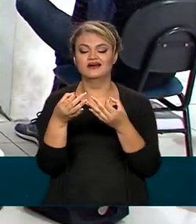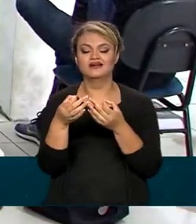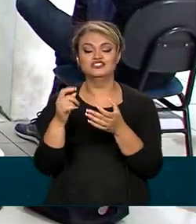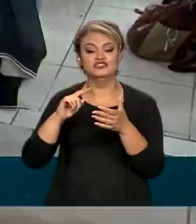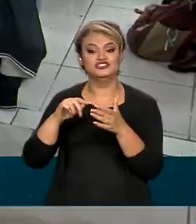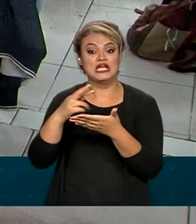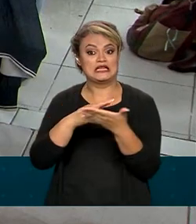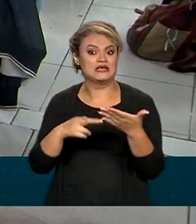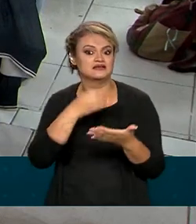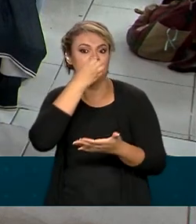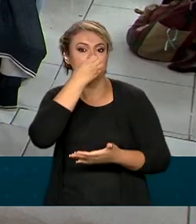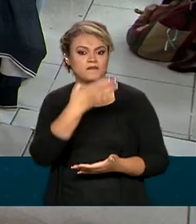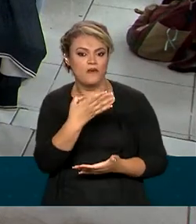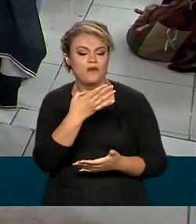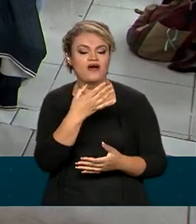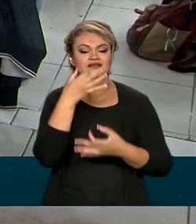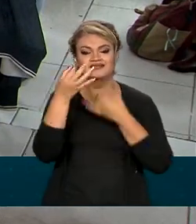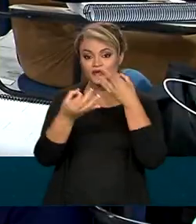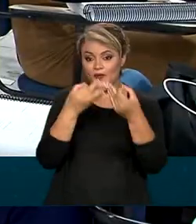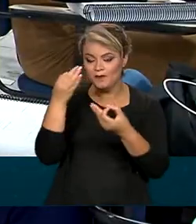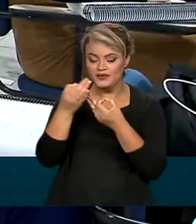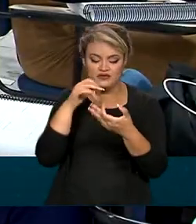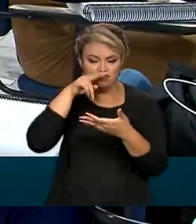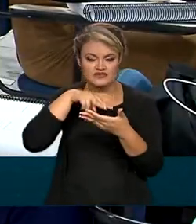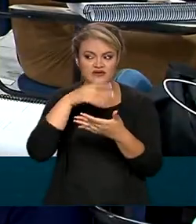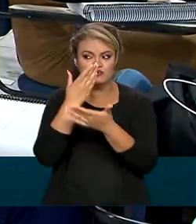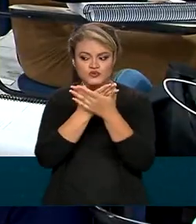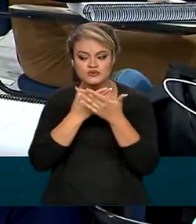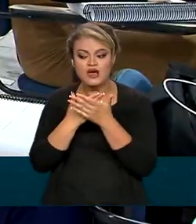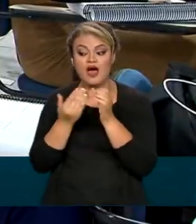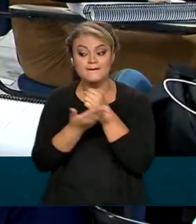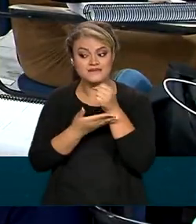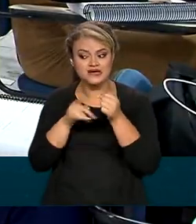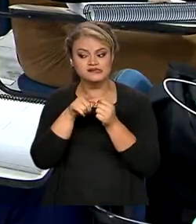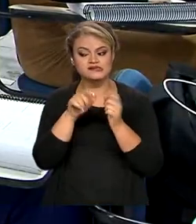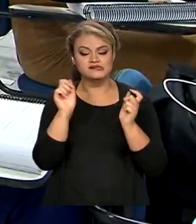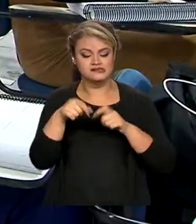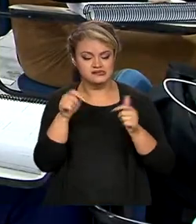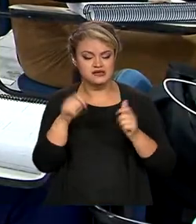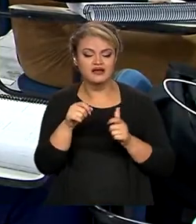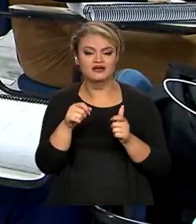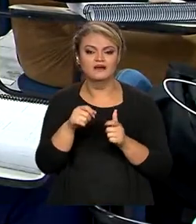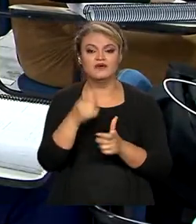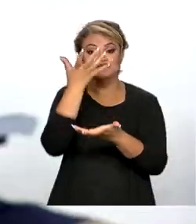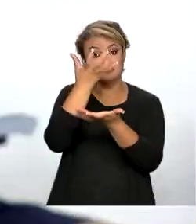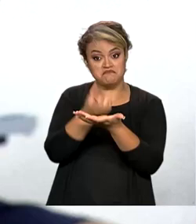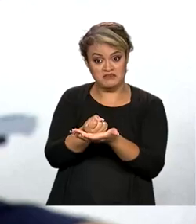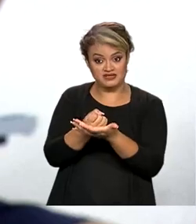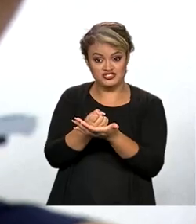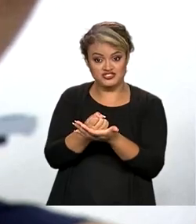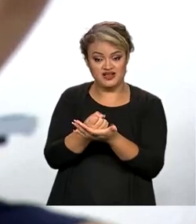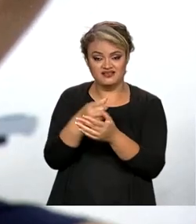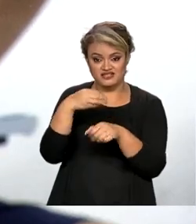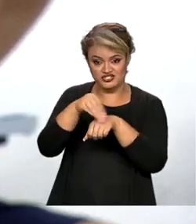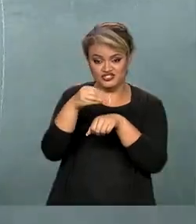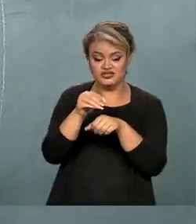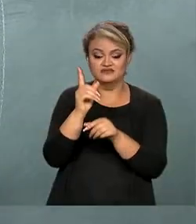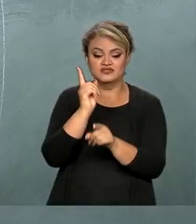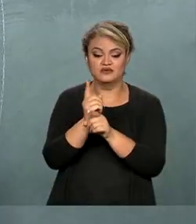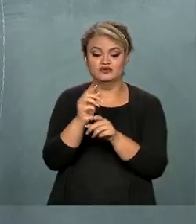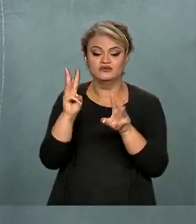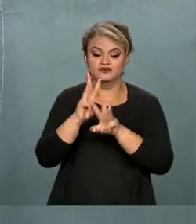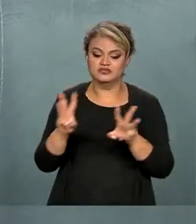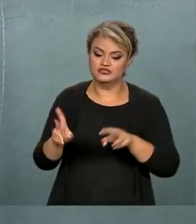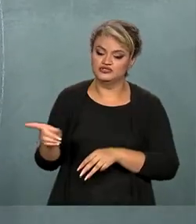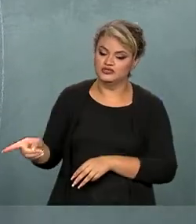última edição do ENEM com um comentário que analisam as escolhas textuais para fazer o download da cartilha basta acessar o site